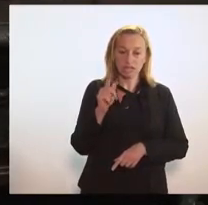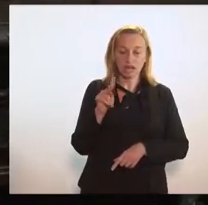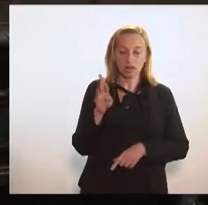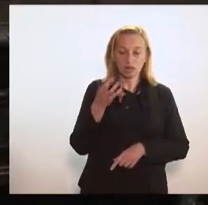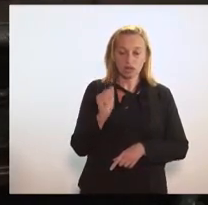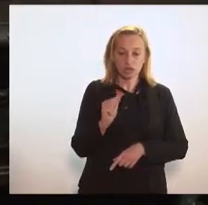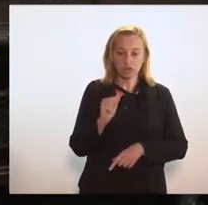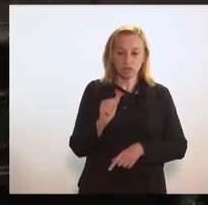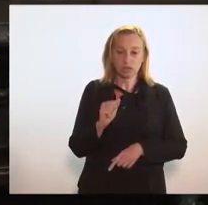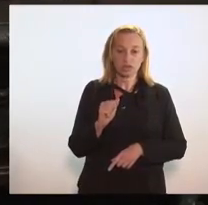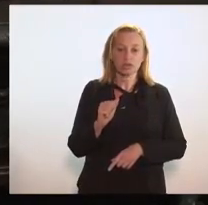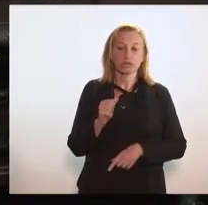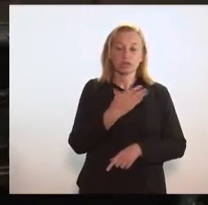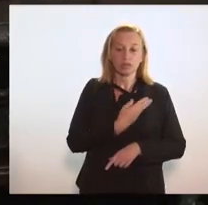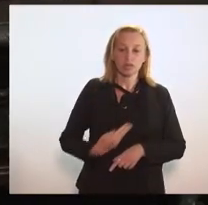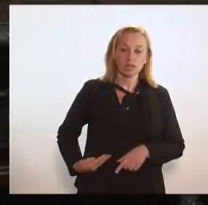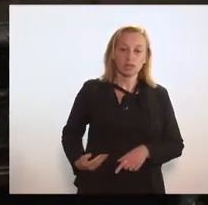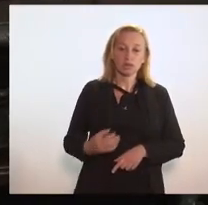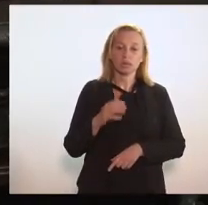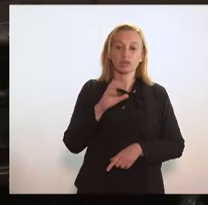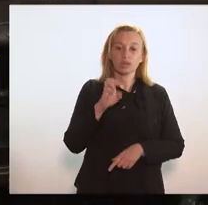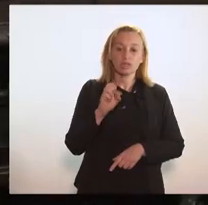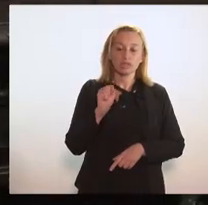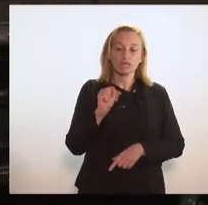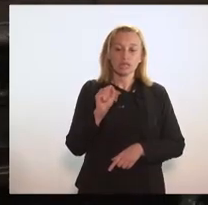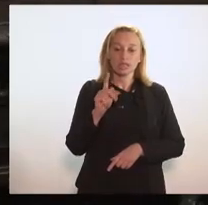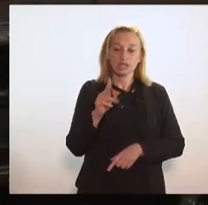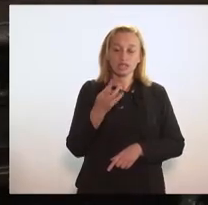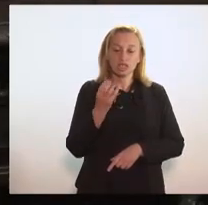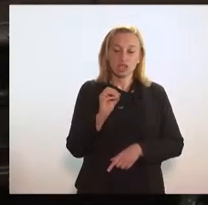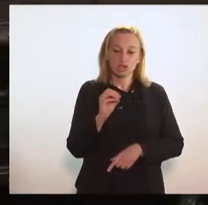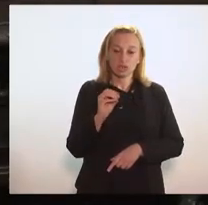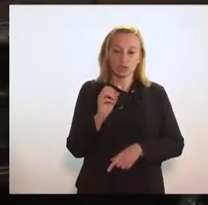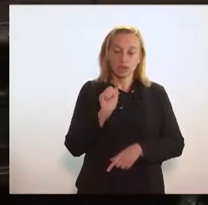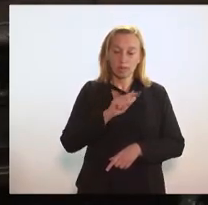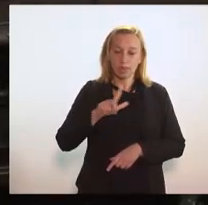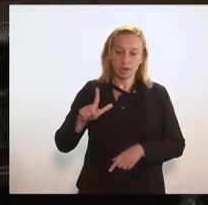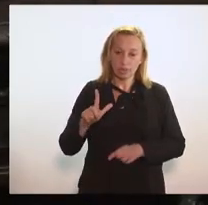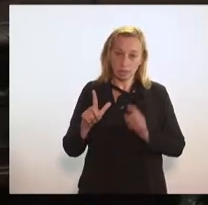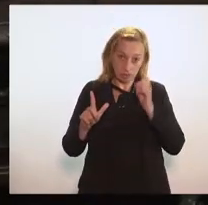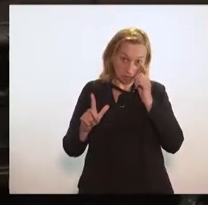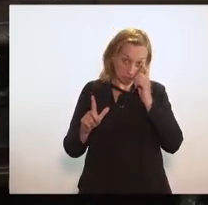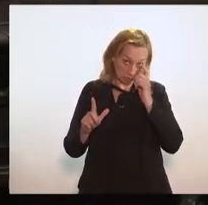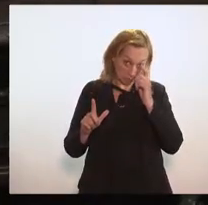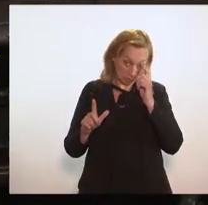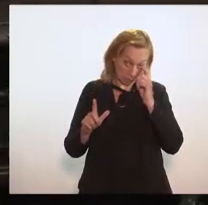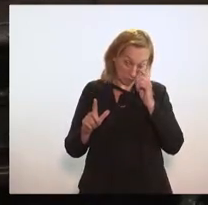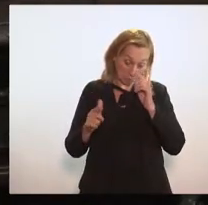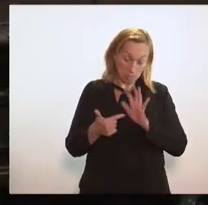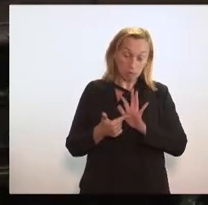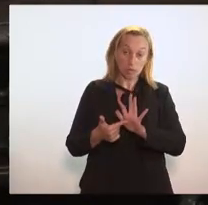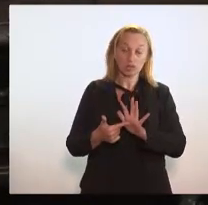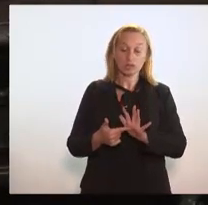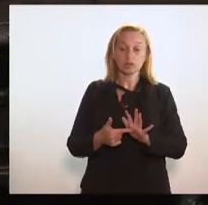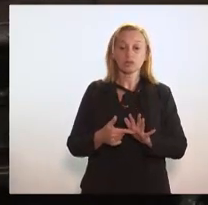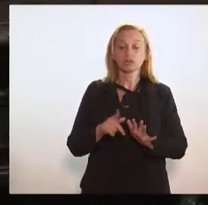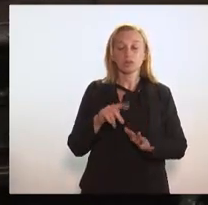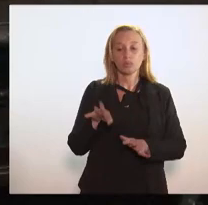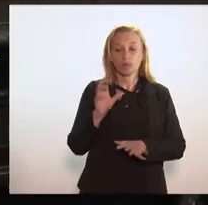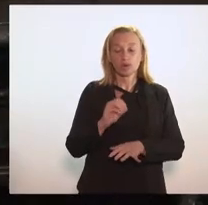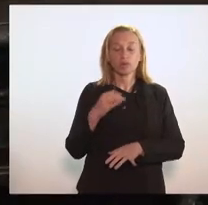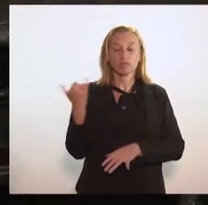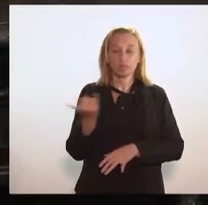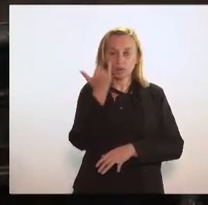pezão É Isso demonstra que esse programa é um programa exitoso porque se não fosse o